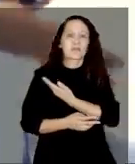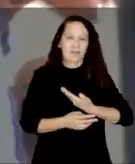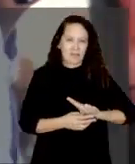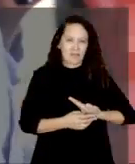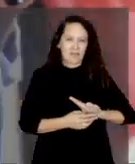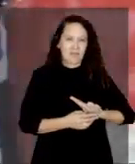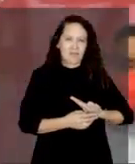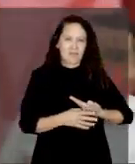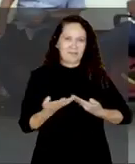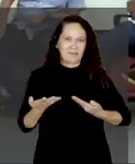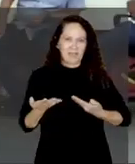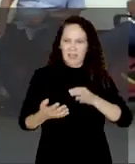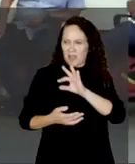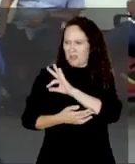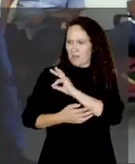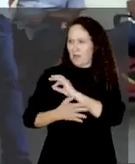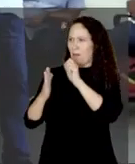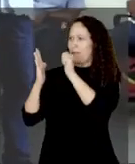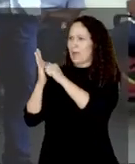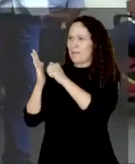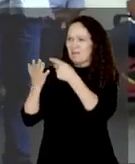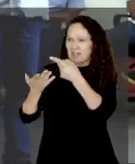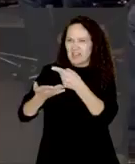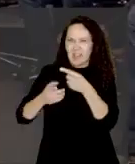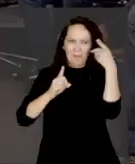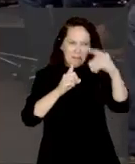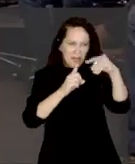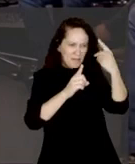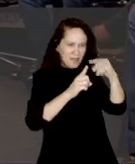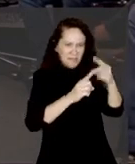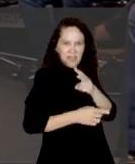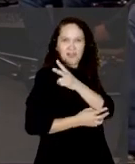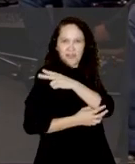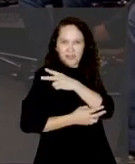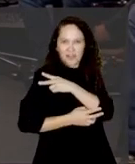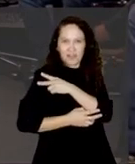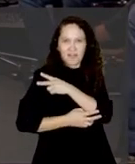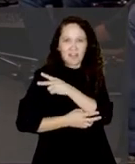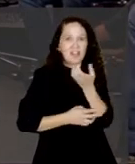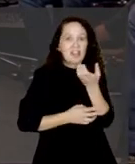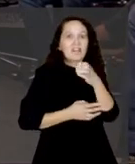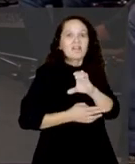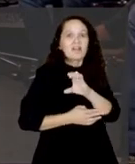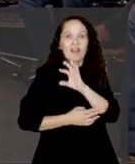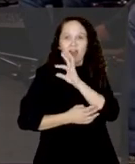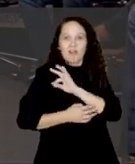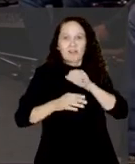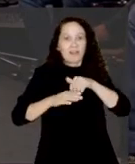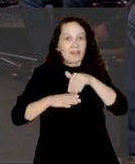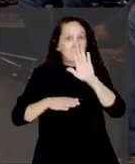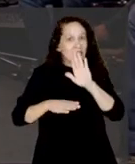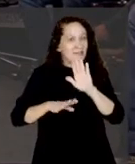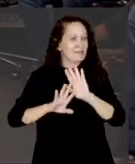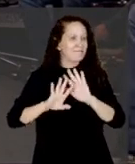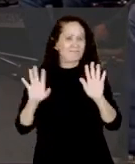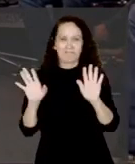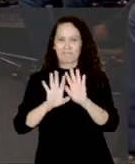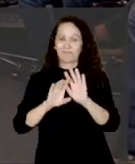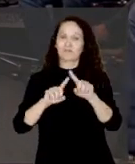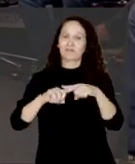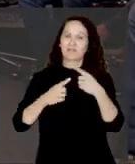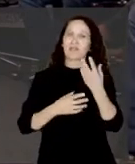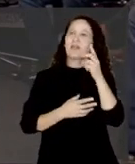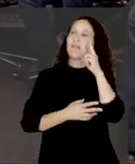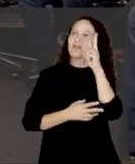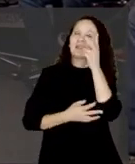sustentar o privilégio das elites que estão aqui desde que Cabral pôs dos pés em 1500. Como